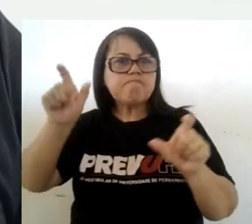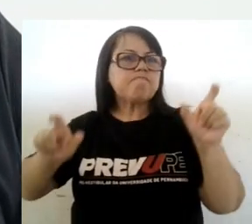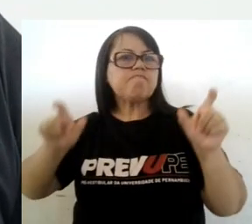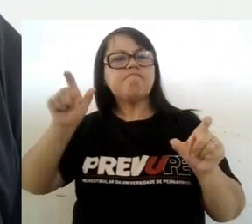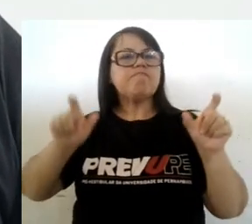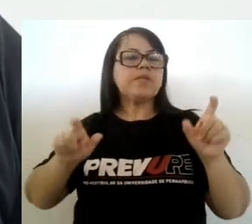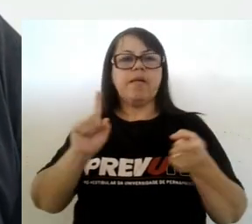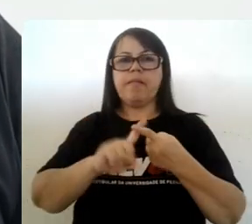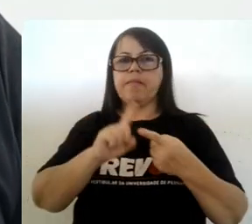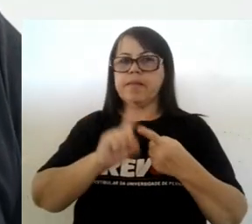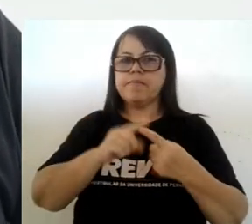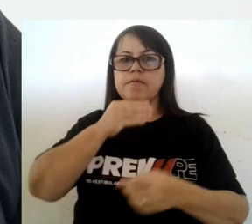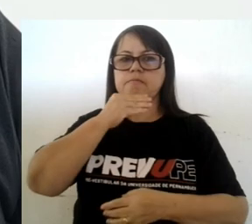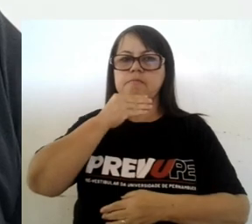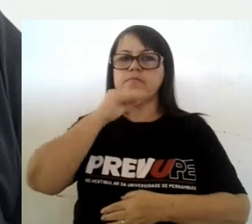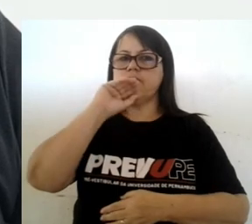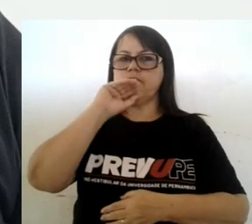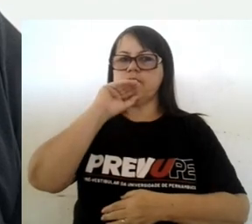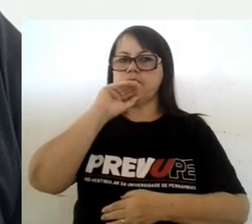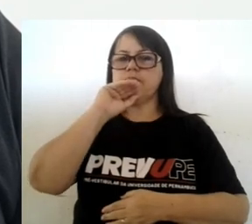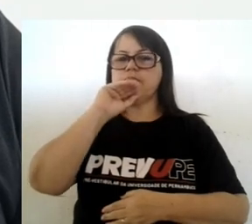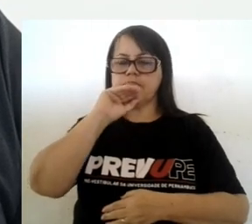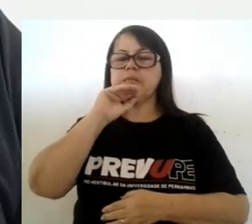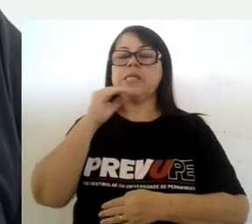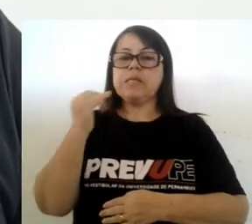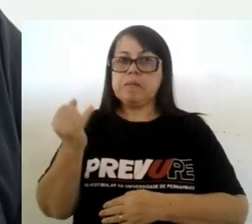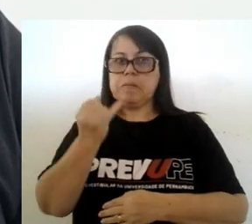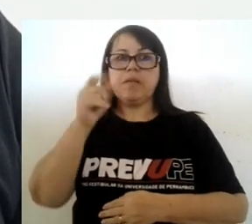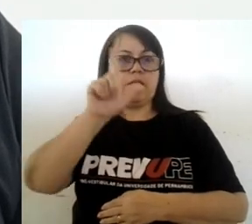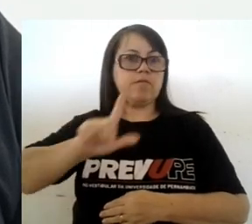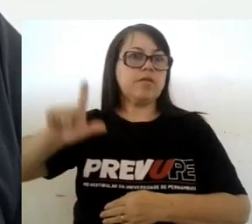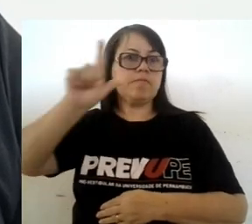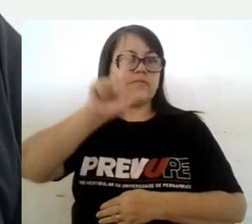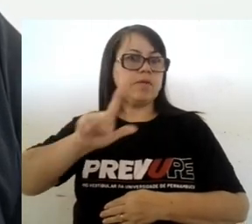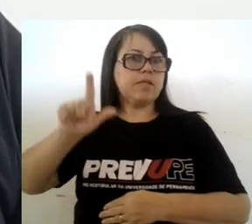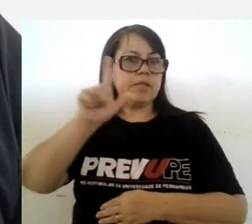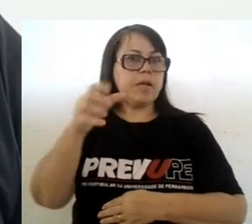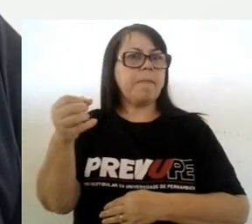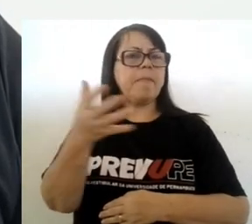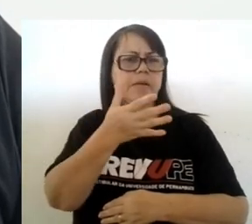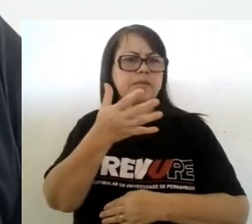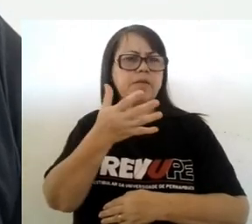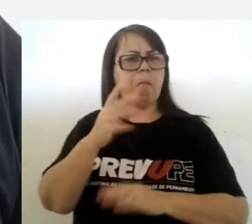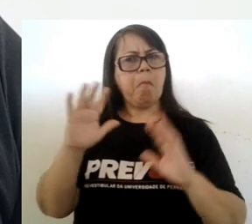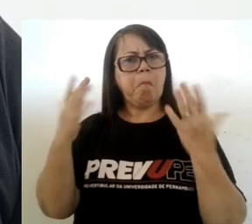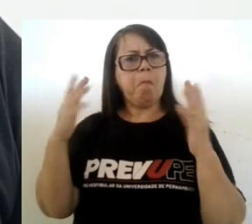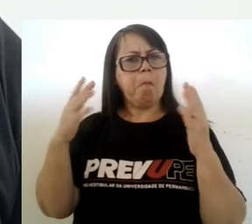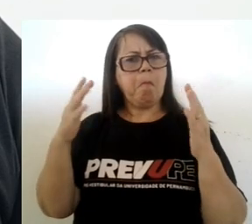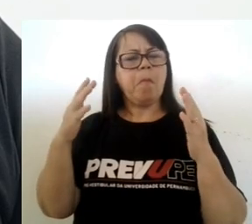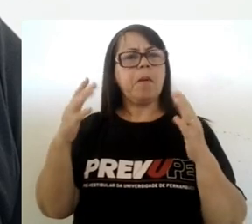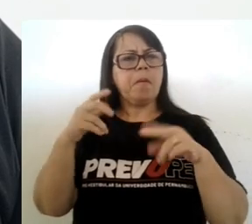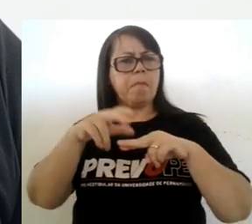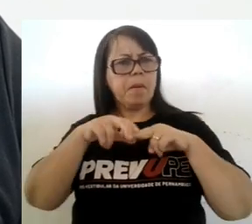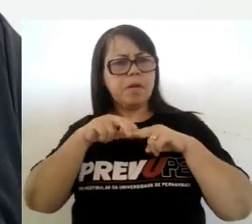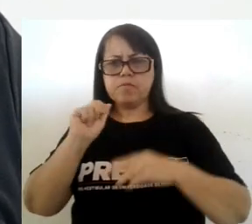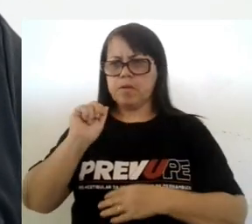Carlos deor de Andrade um expoente da literatura Modernista é celebrado por sua